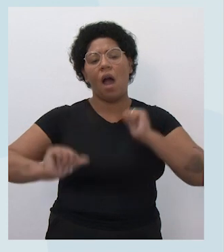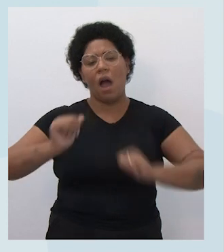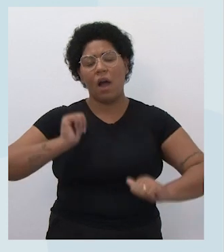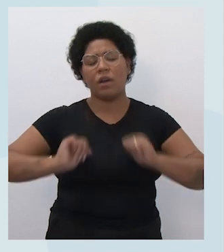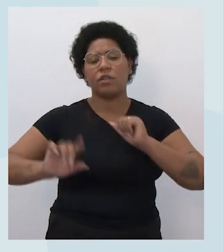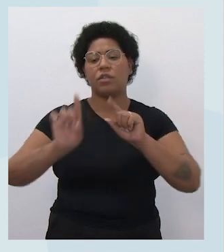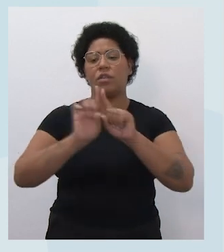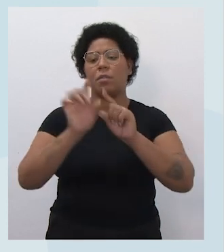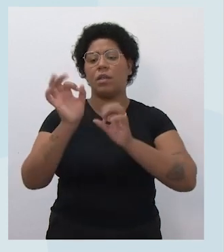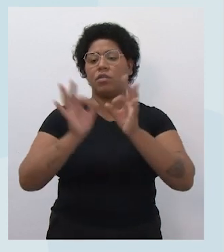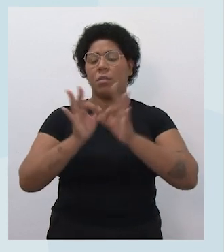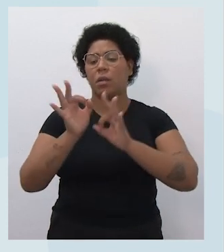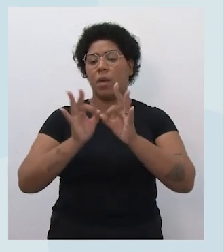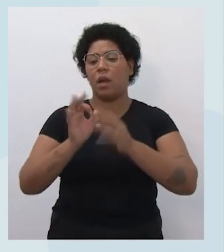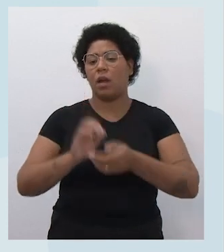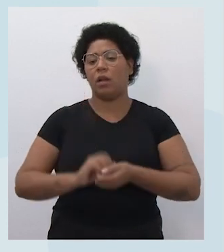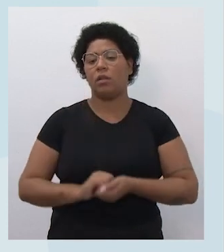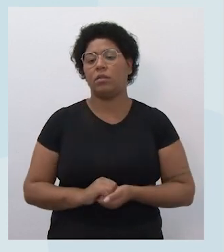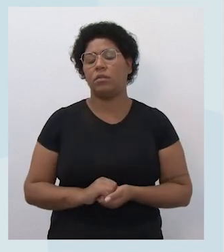produções...